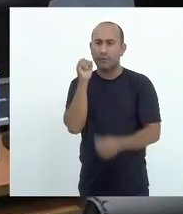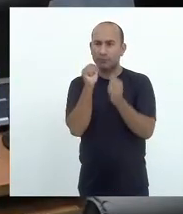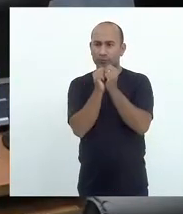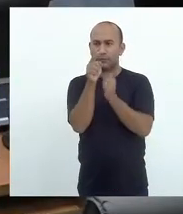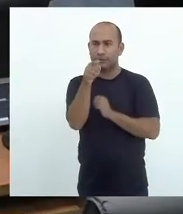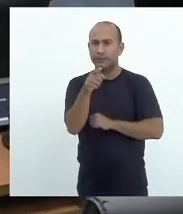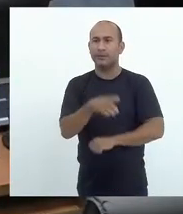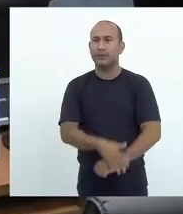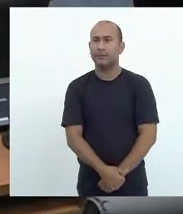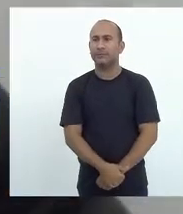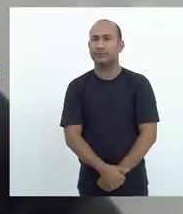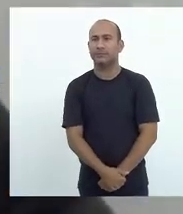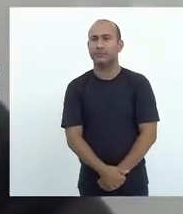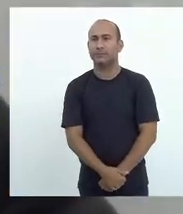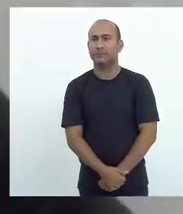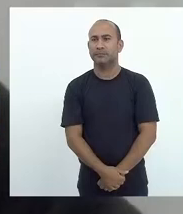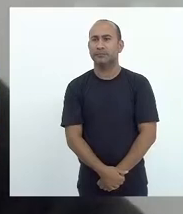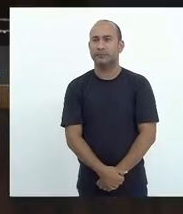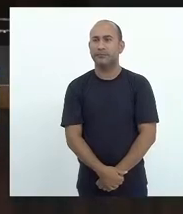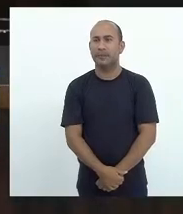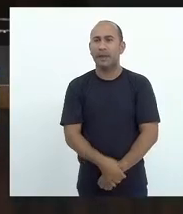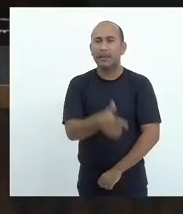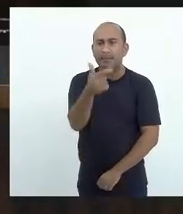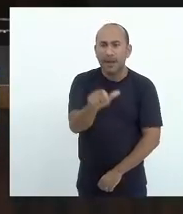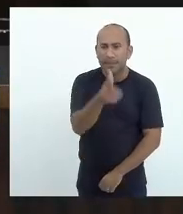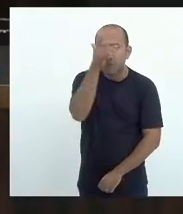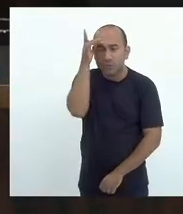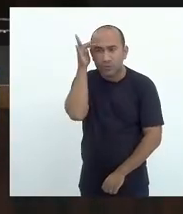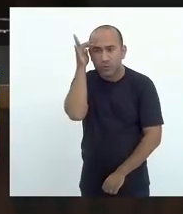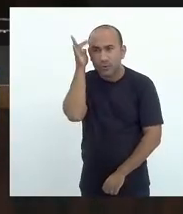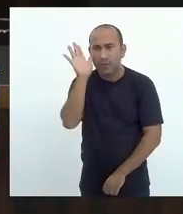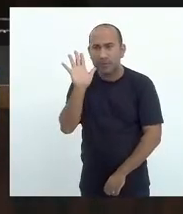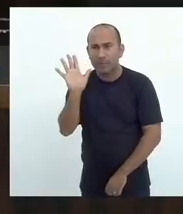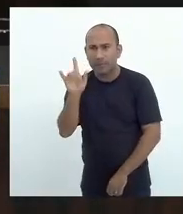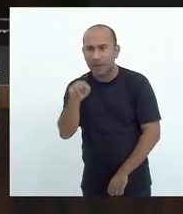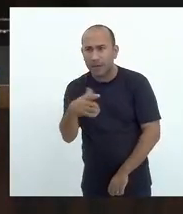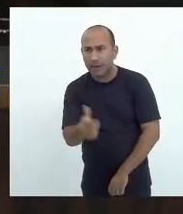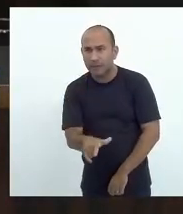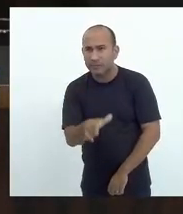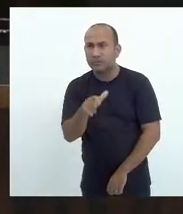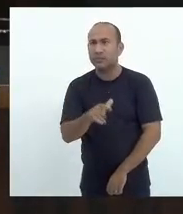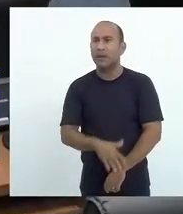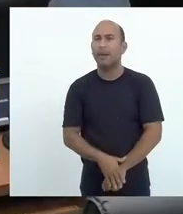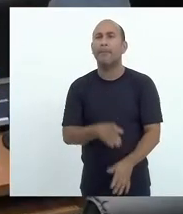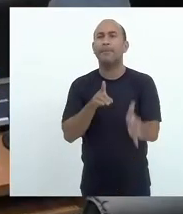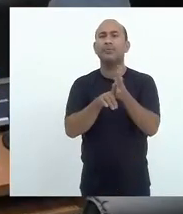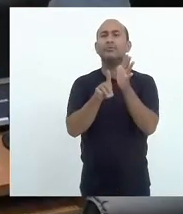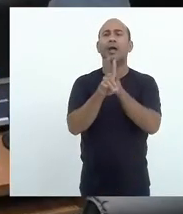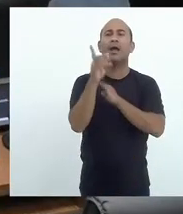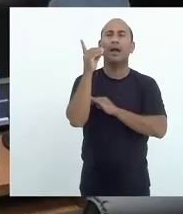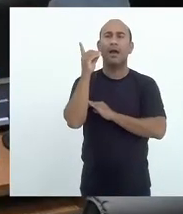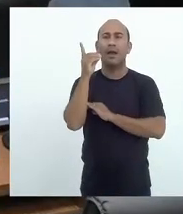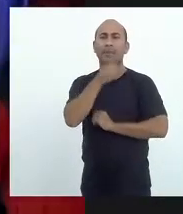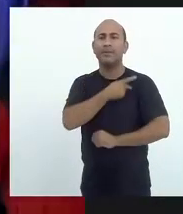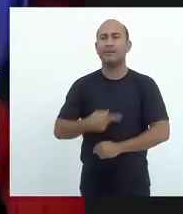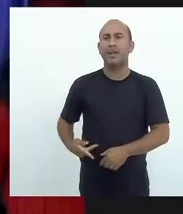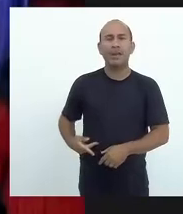estava aqui já. Mais alguma coautoria? Senhor presidente? Pois não, doutor. Me ouve?